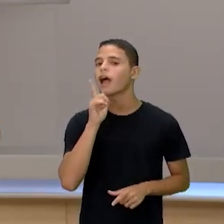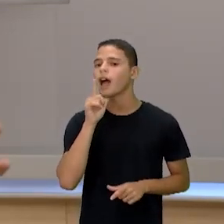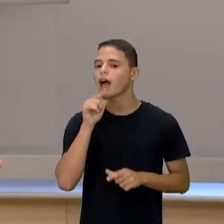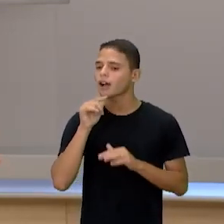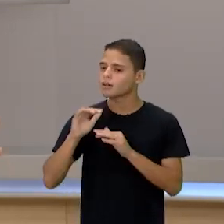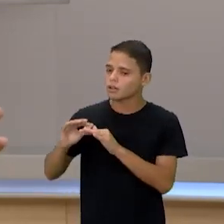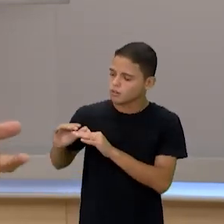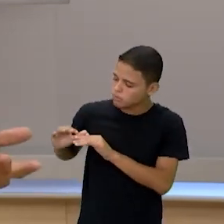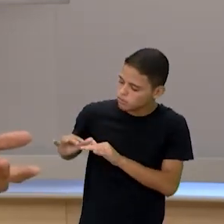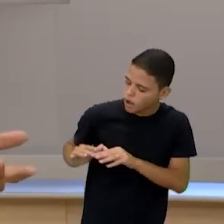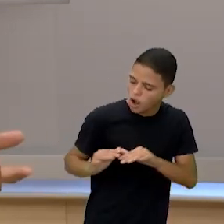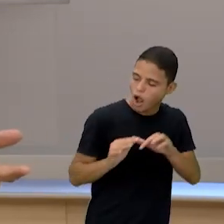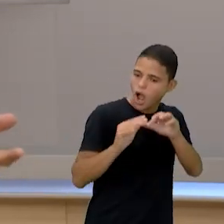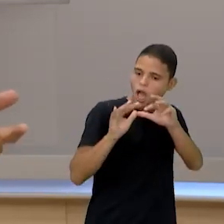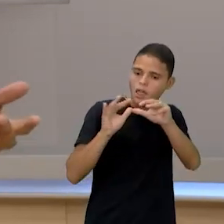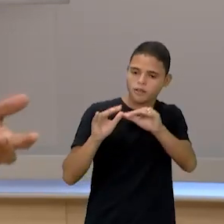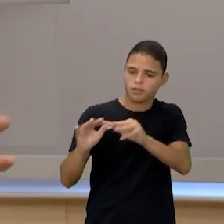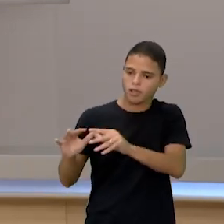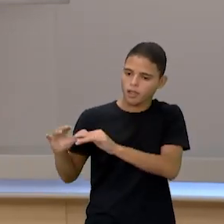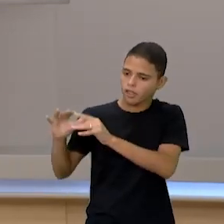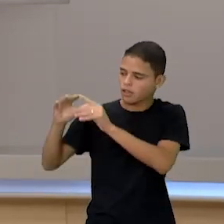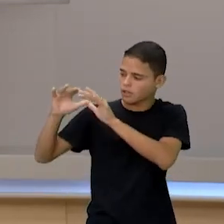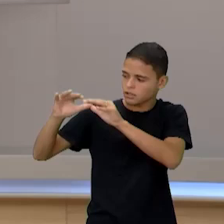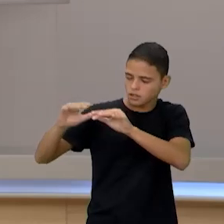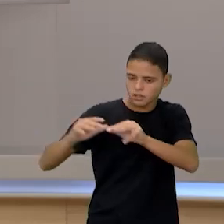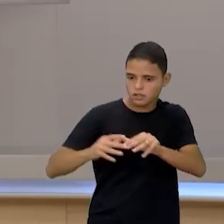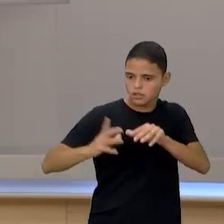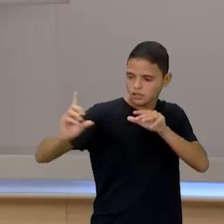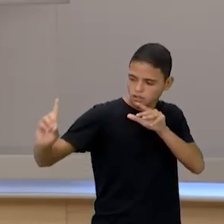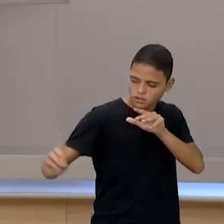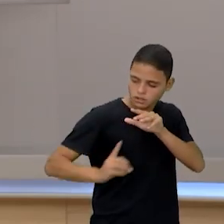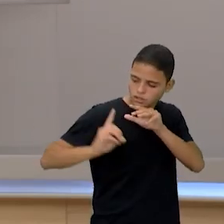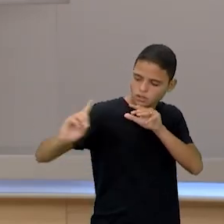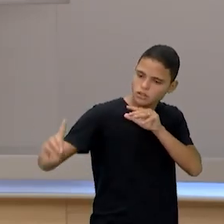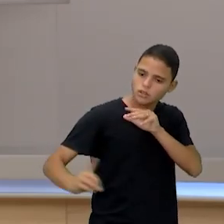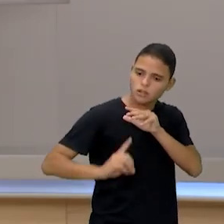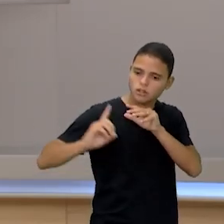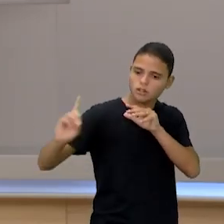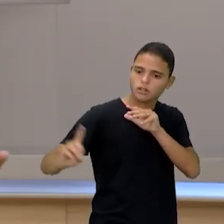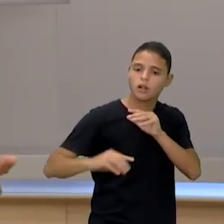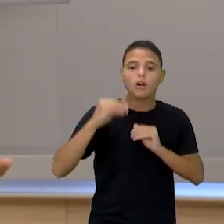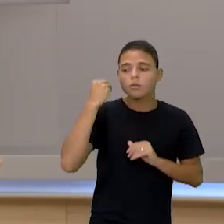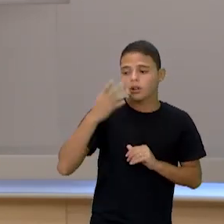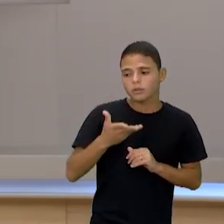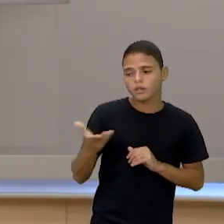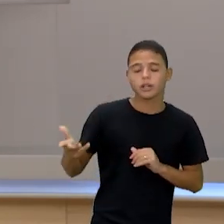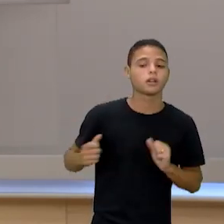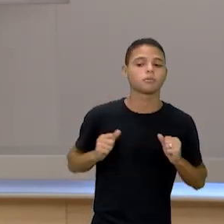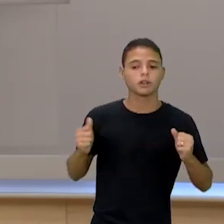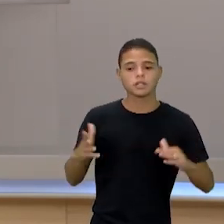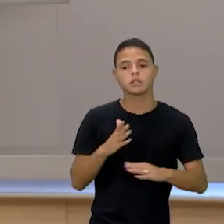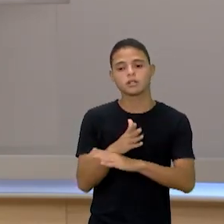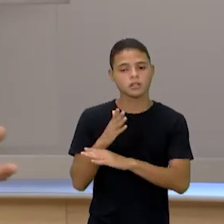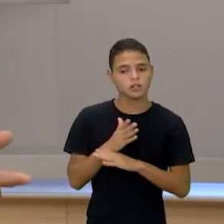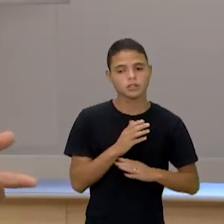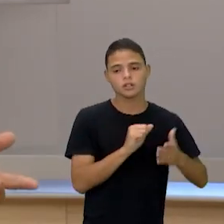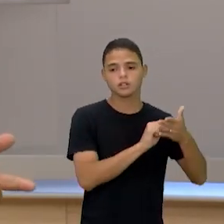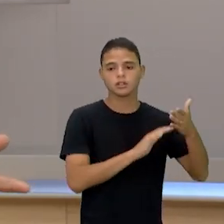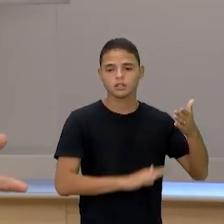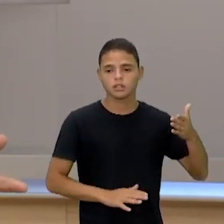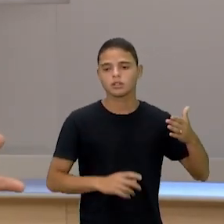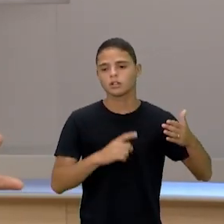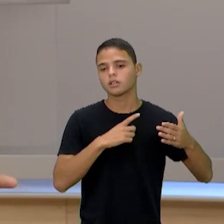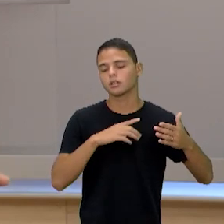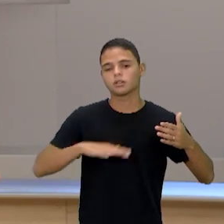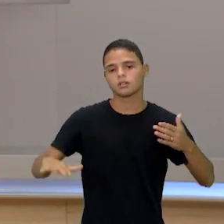gente eleva essa maré, quando a gente inclui esses estudantes e dá oportunidade para que eles participem das atividades, a gente acaba